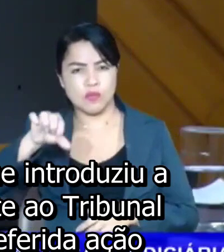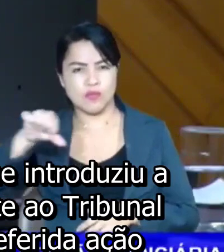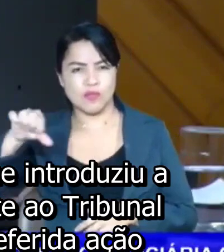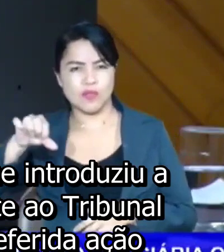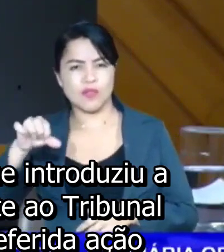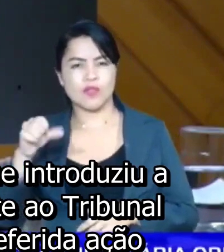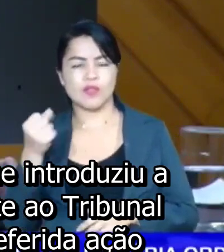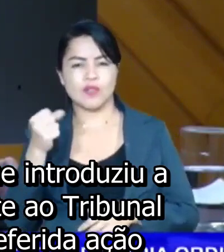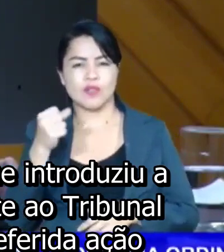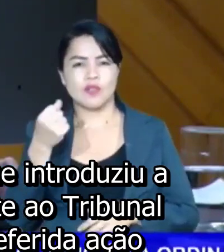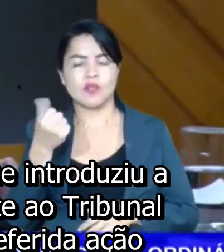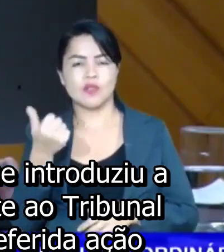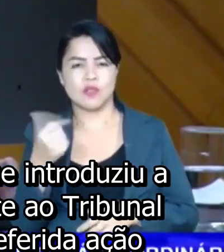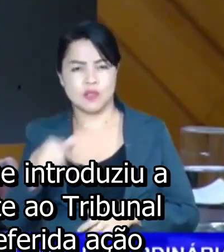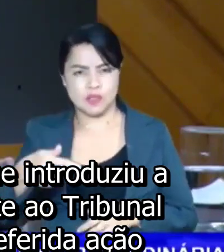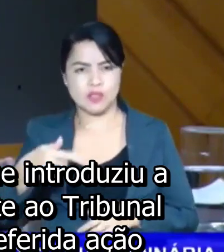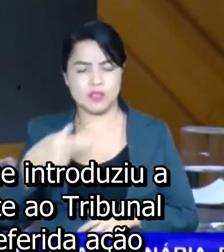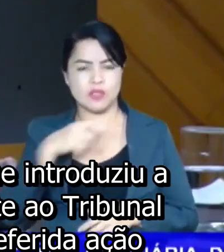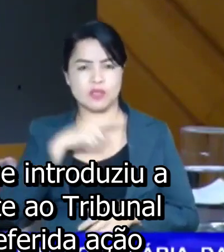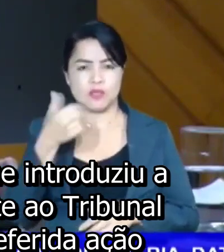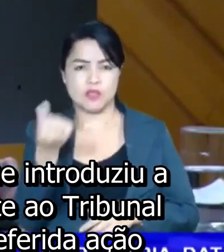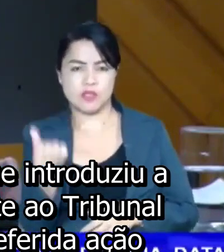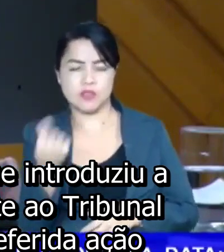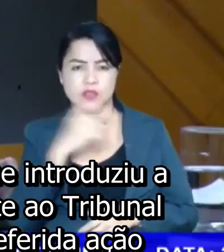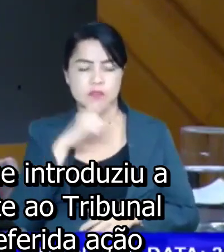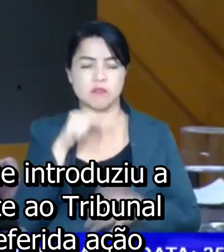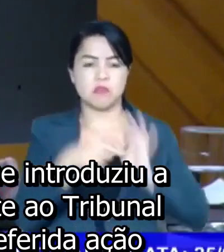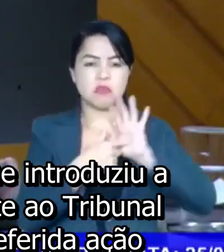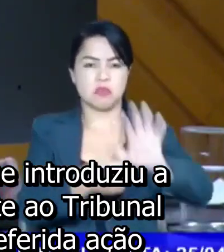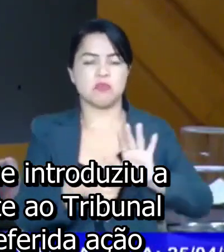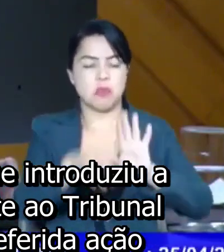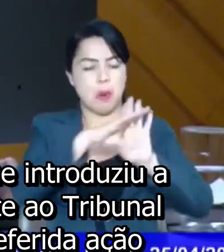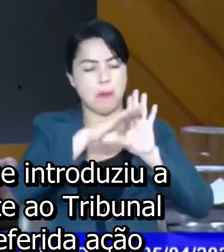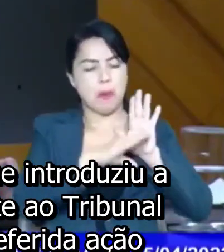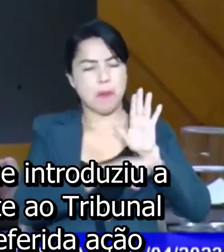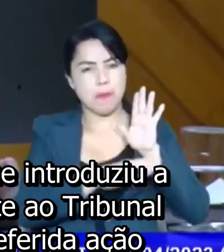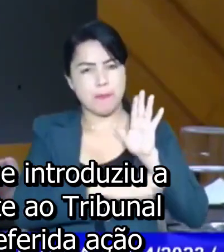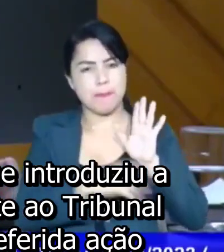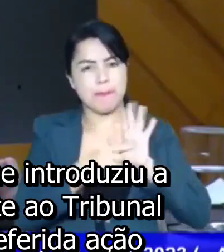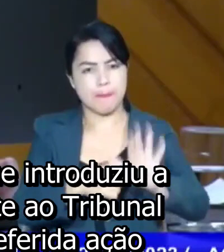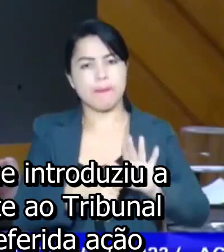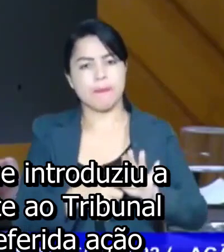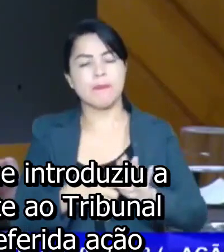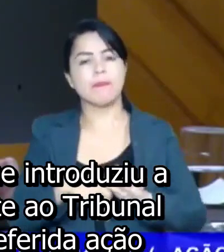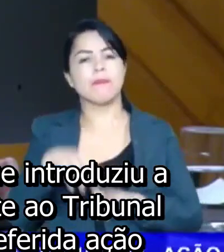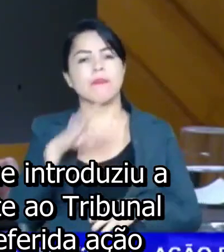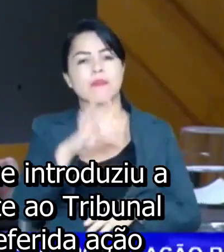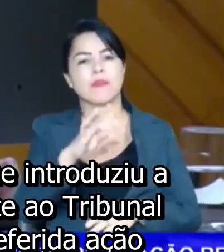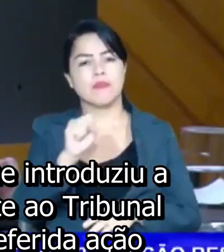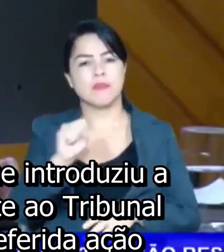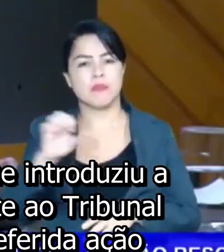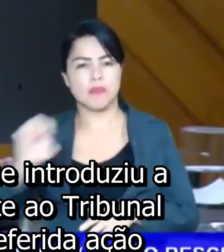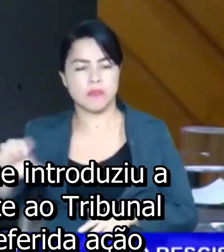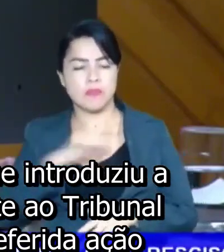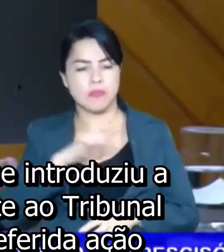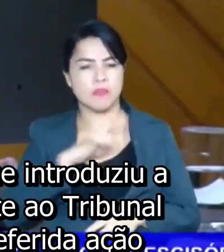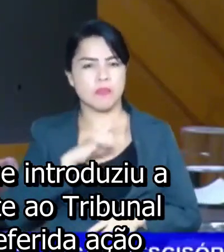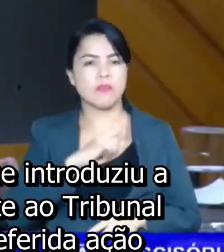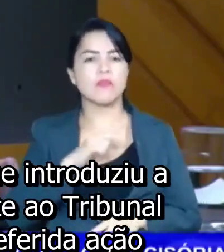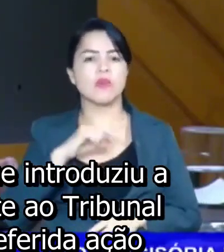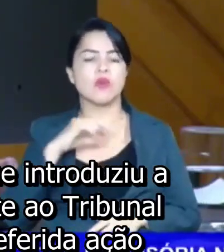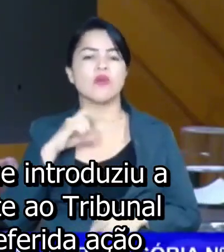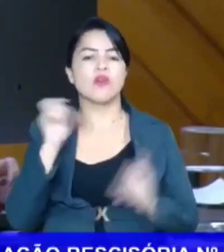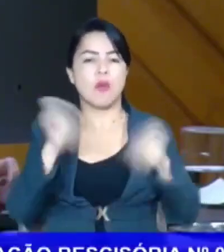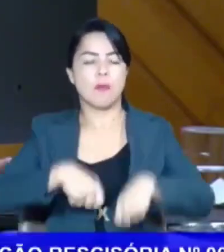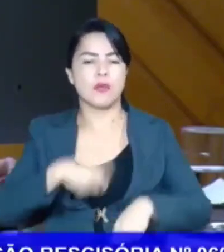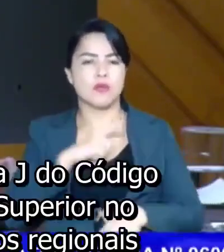introduziu a ação rescisória nesta especializada, outorgou tão somente ao Tribunal Superior Eleitoral a competência para julgamento da